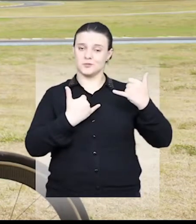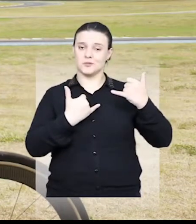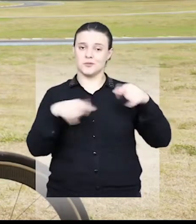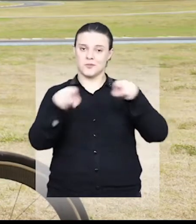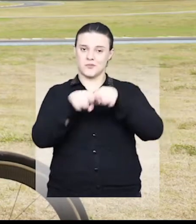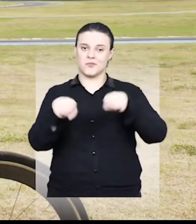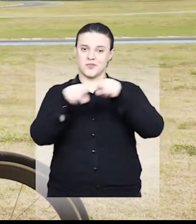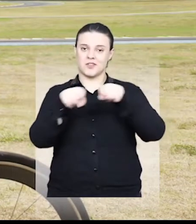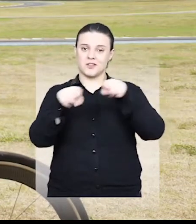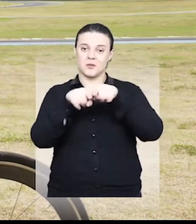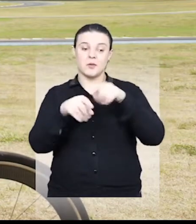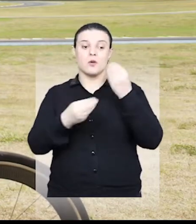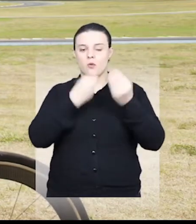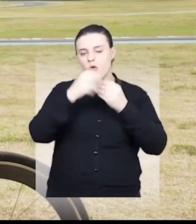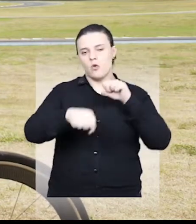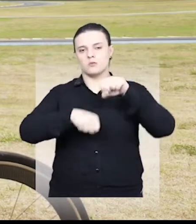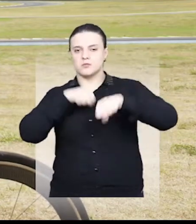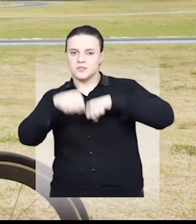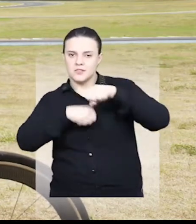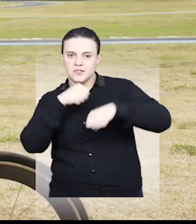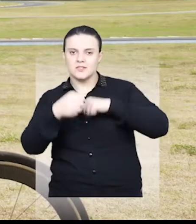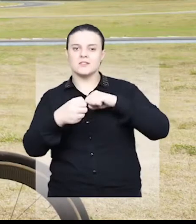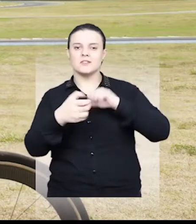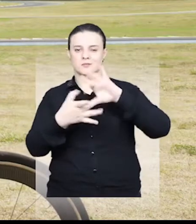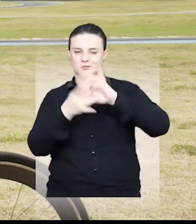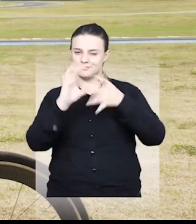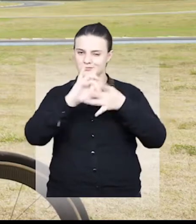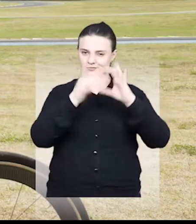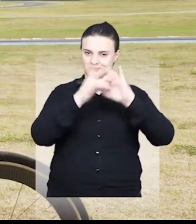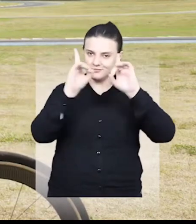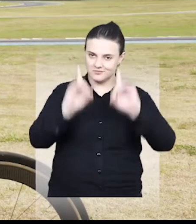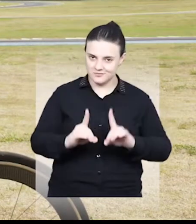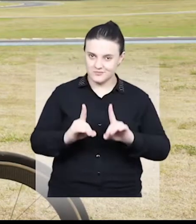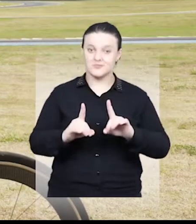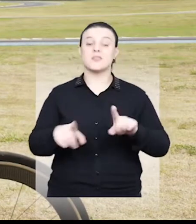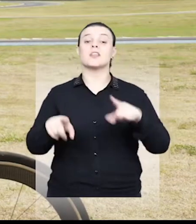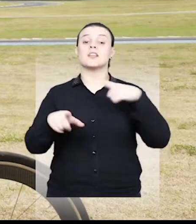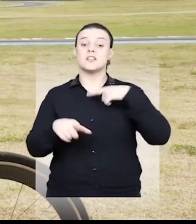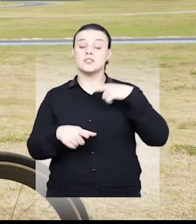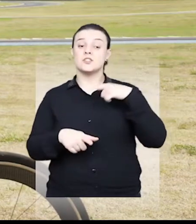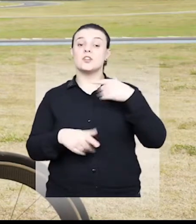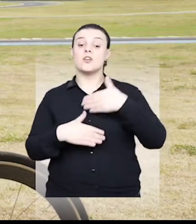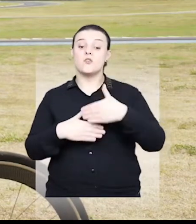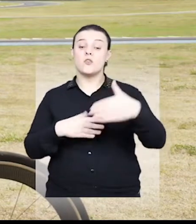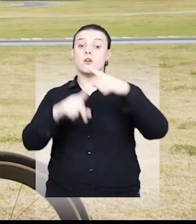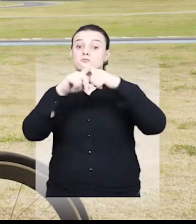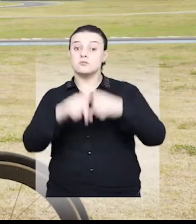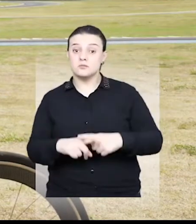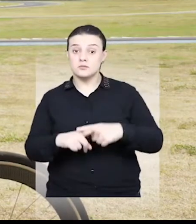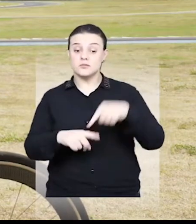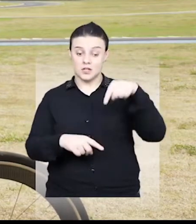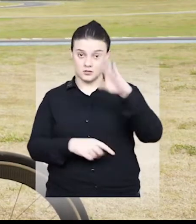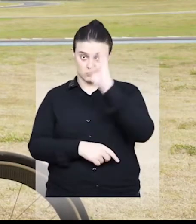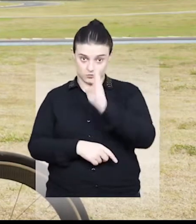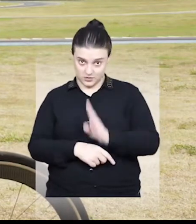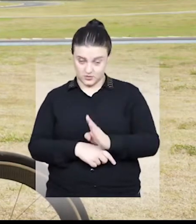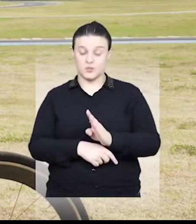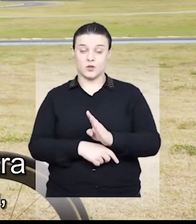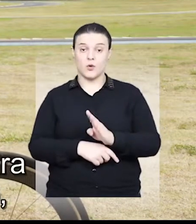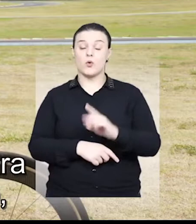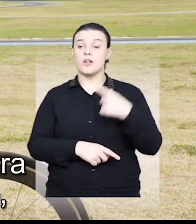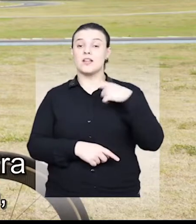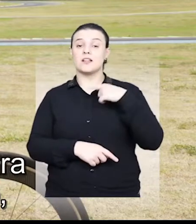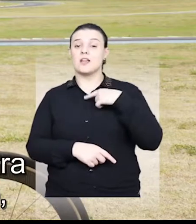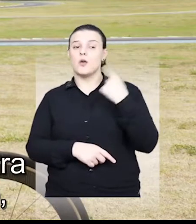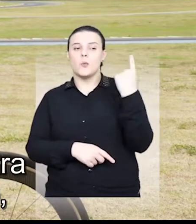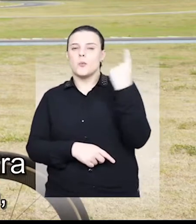e do ciclismo, né, paralímpico. E como havia uma prova da Copa de Brasil, que é